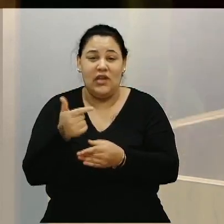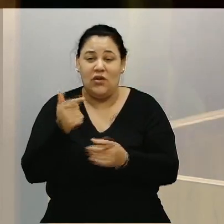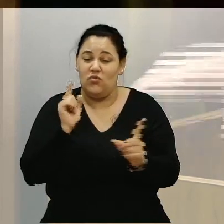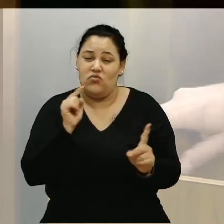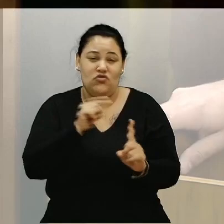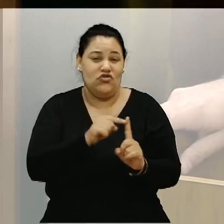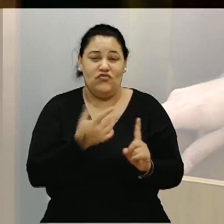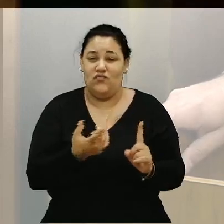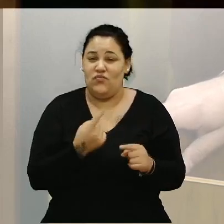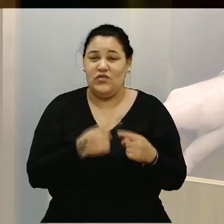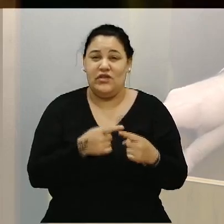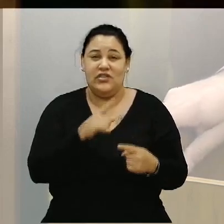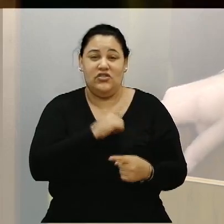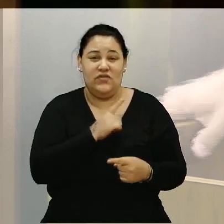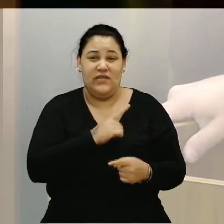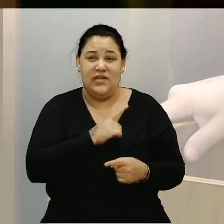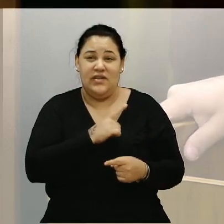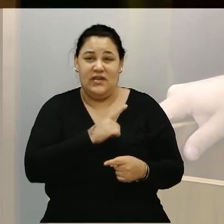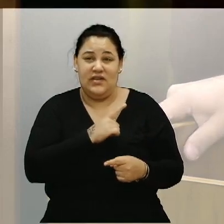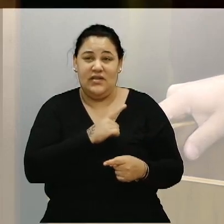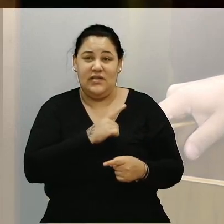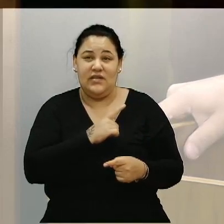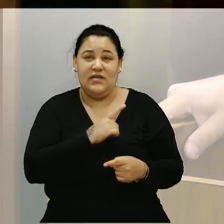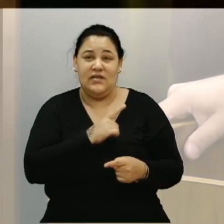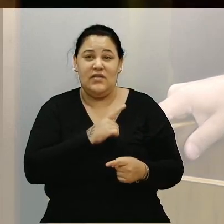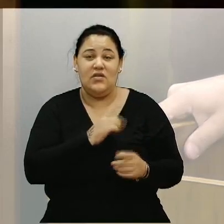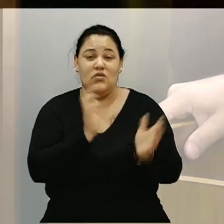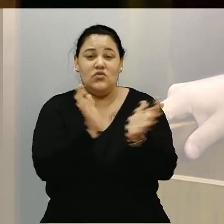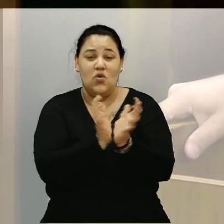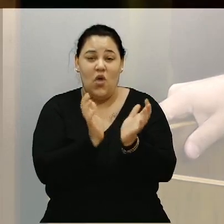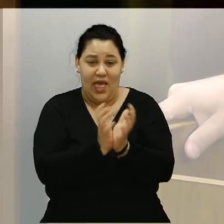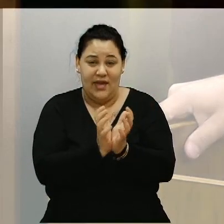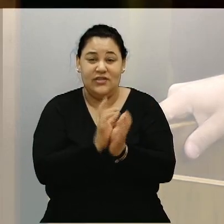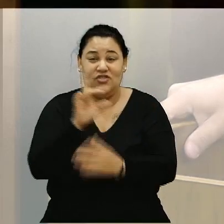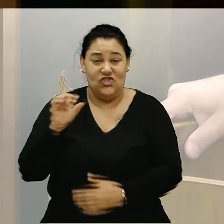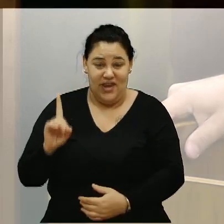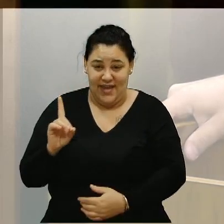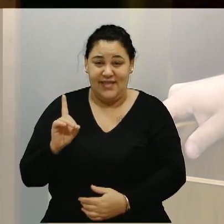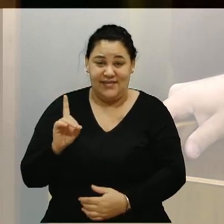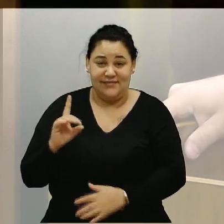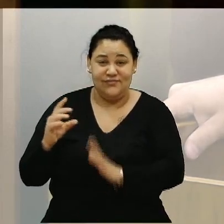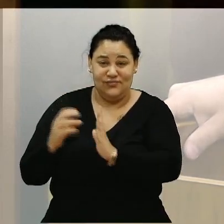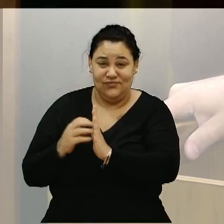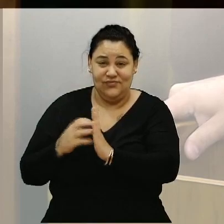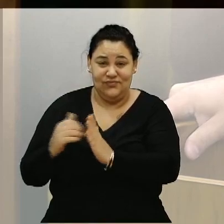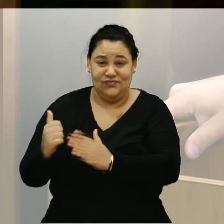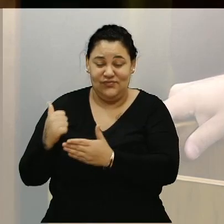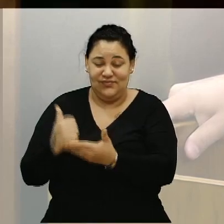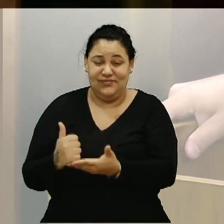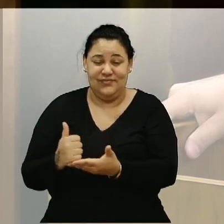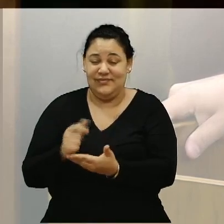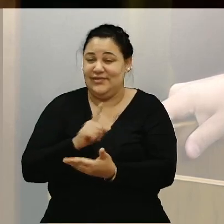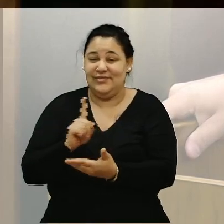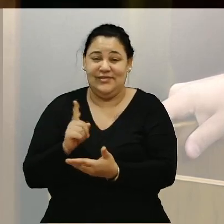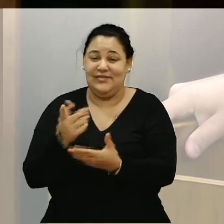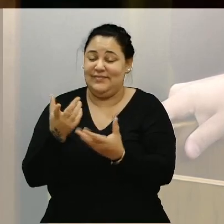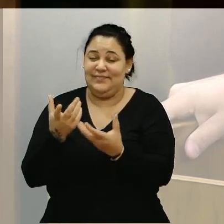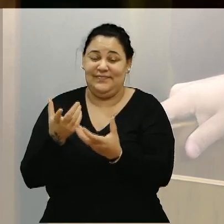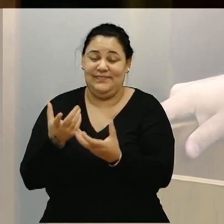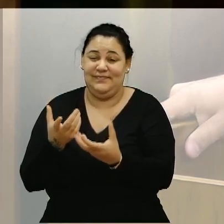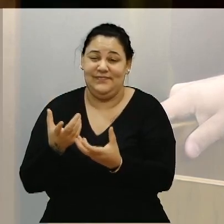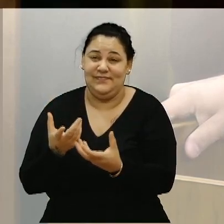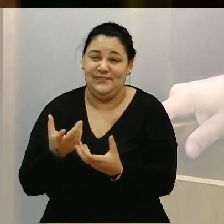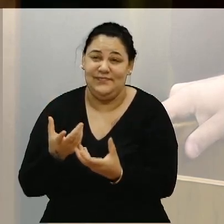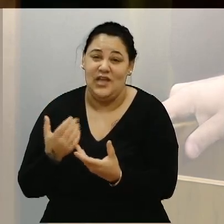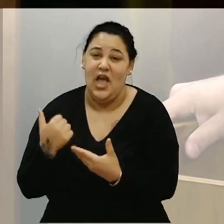se houvesse, esses mesmos colegas da extrema direita não suprimiriam dessa moção